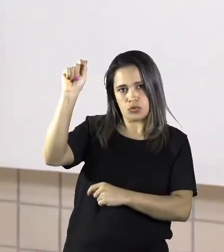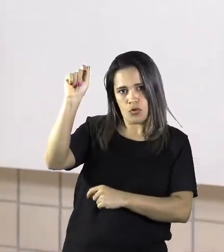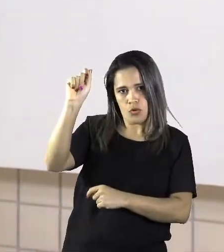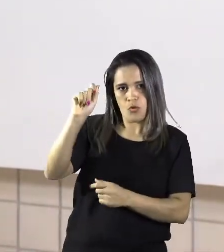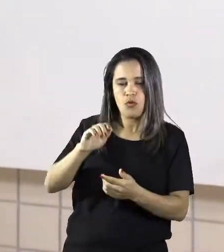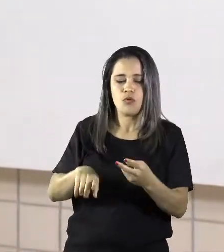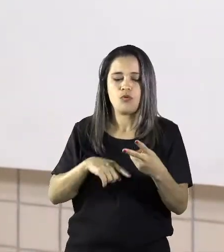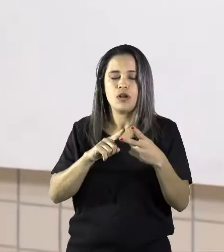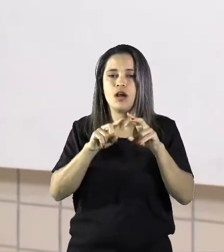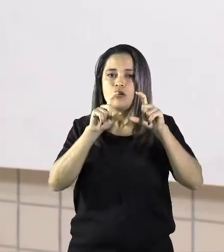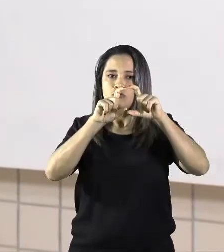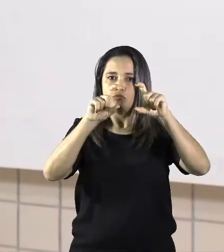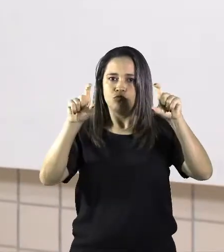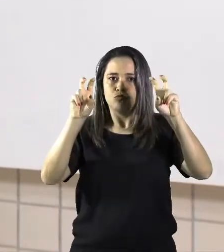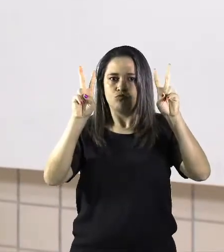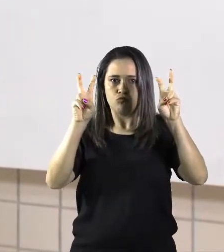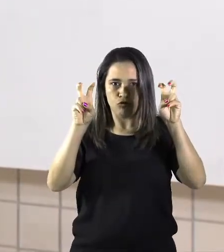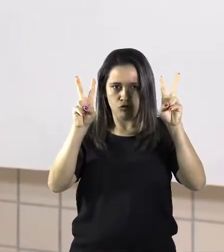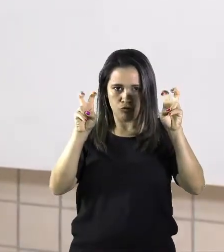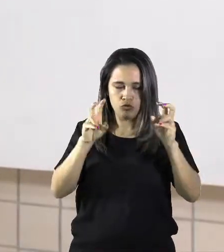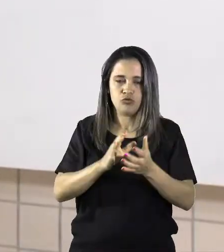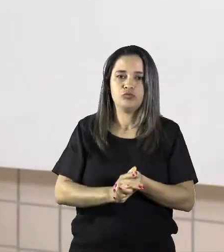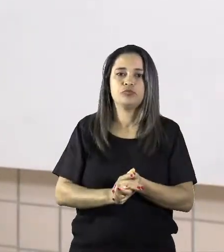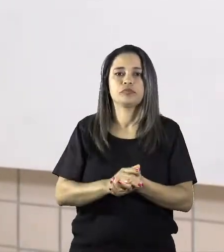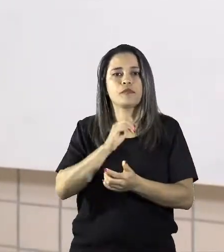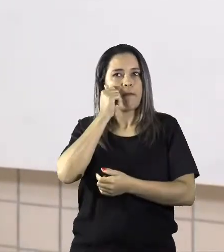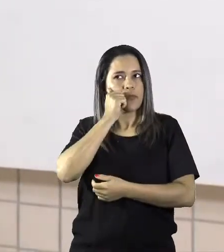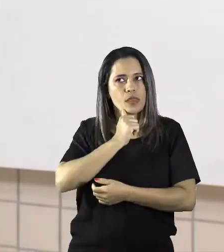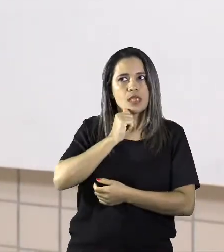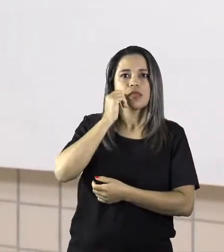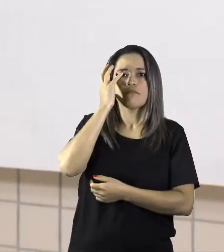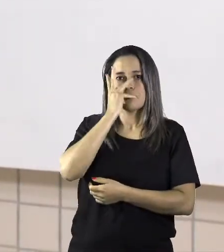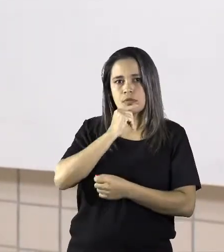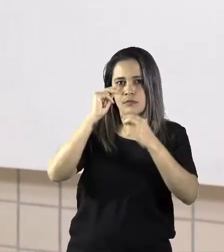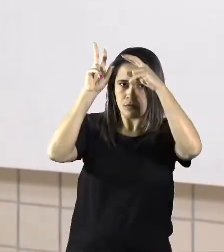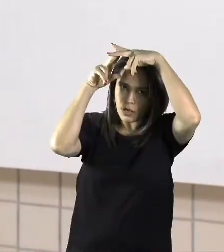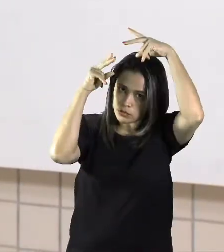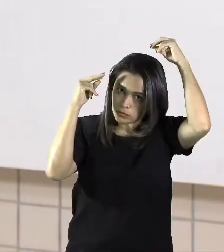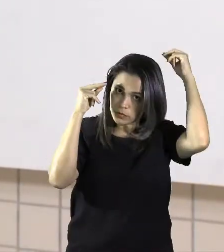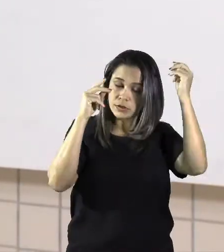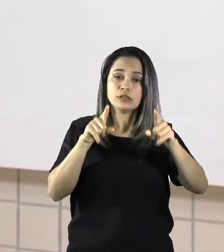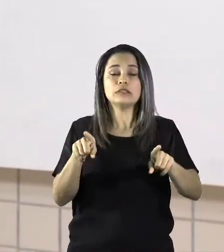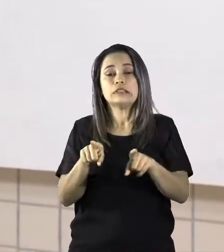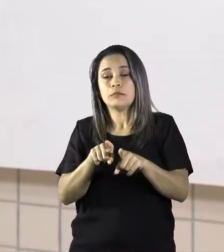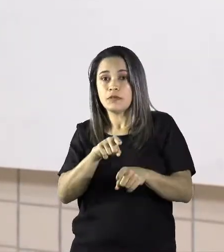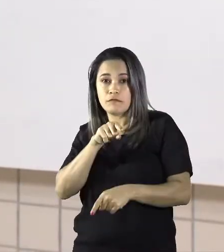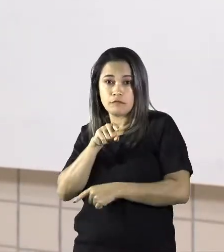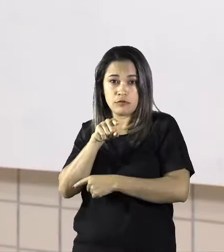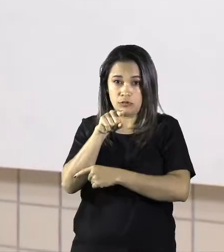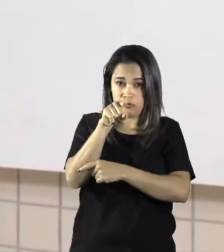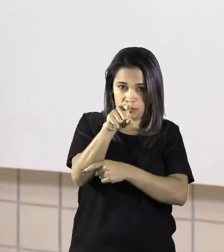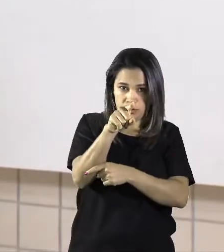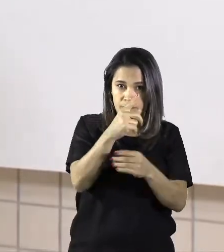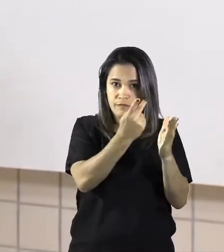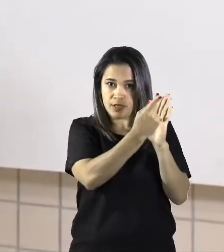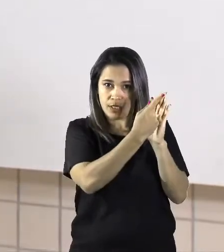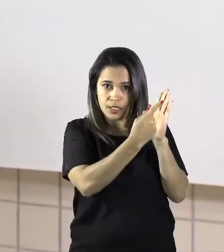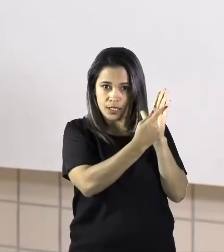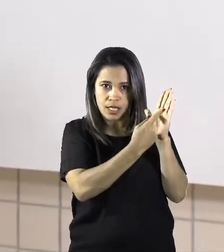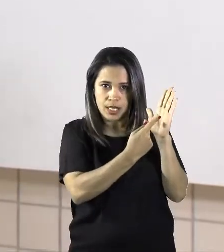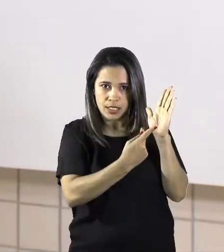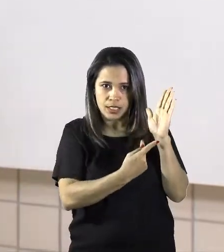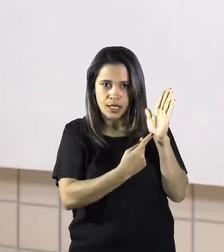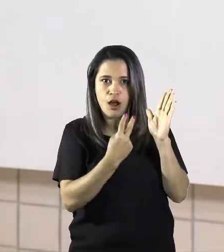o título do livro, que é Menina Bonita do Laço de Fita, e você vai desenhar esses